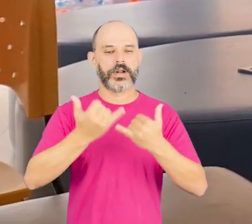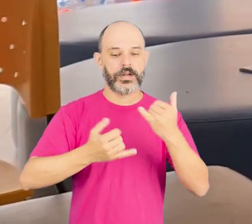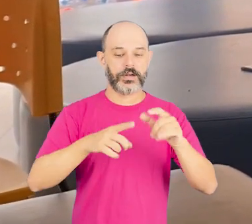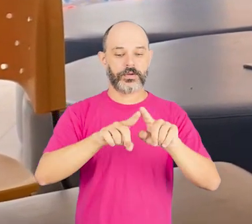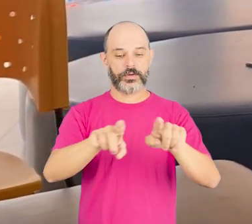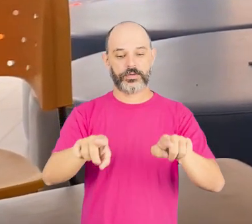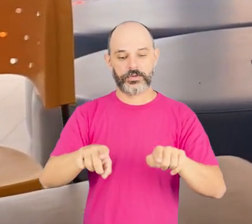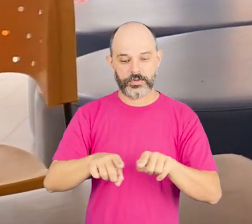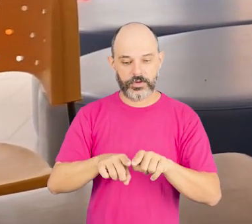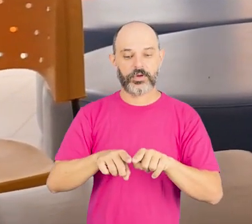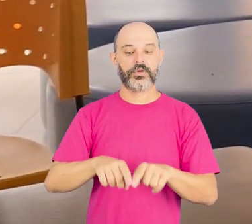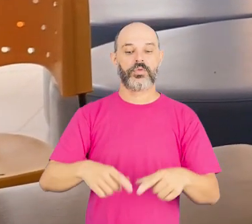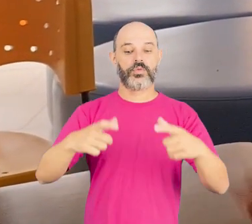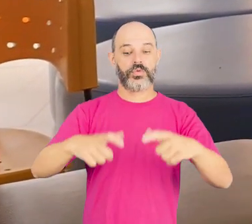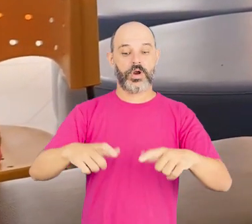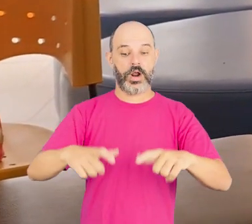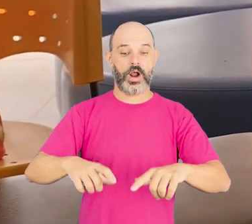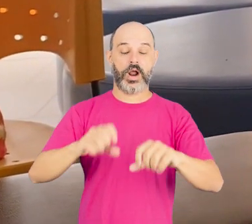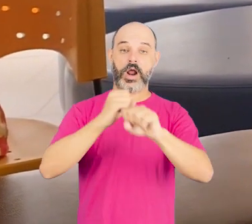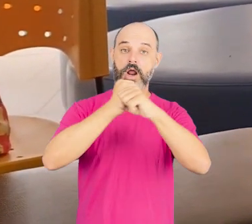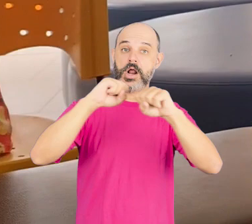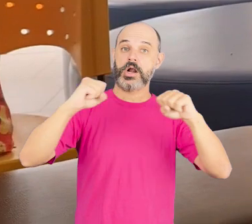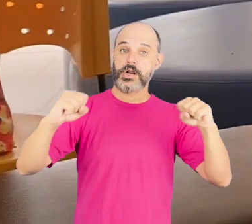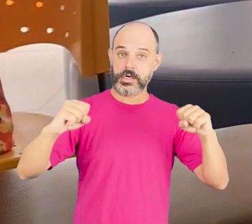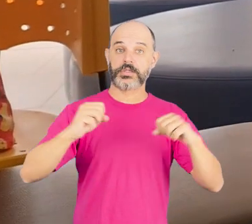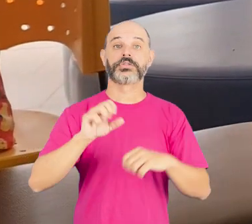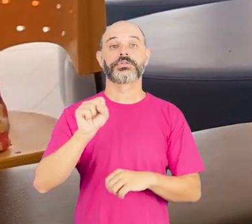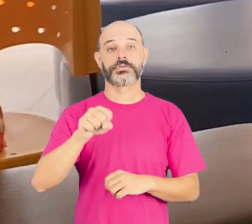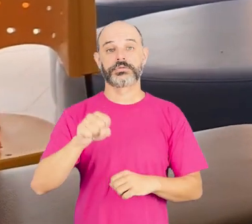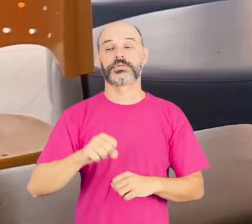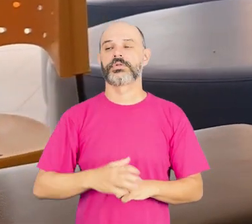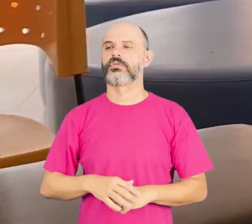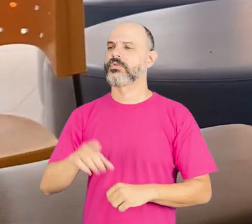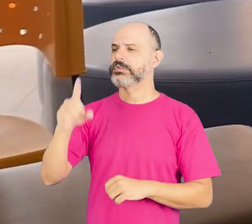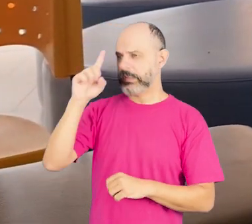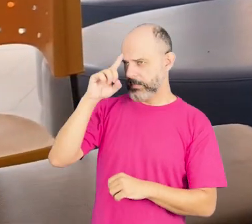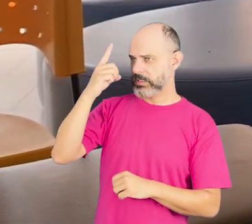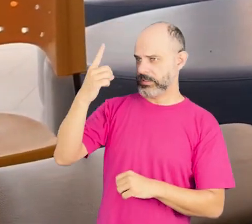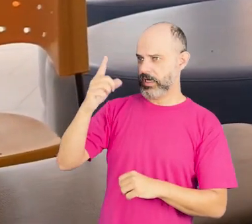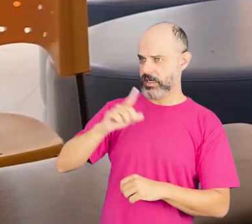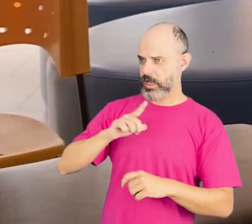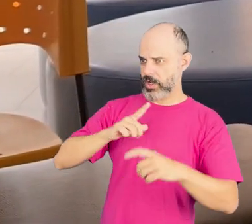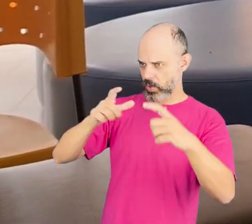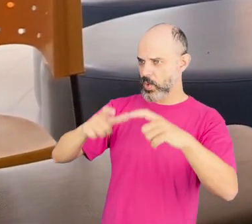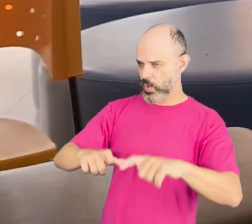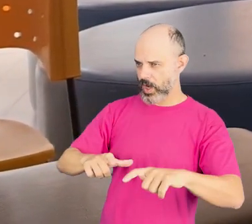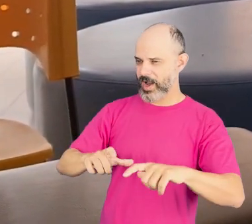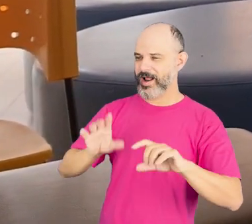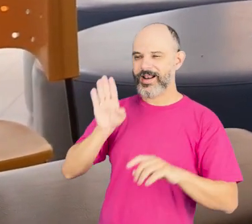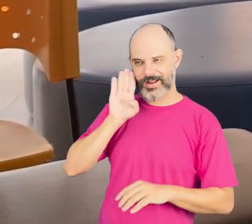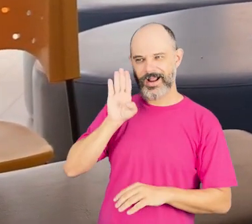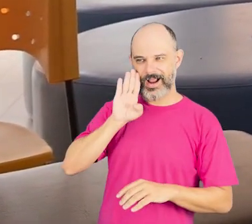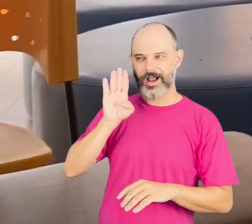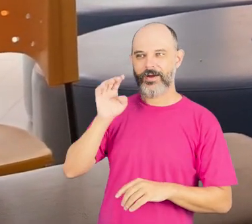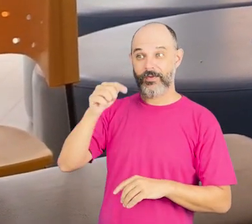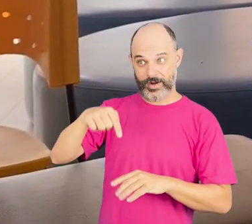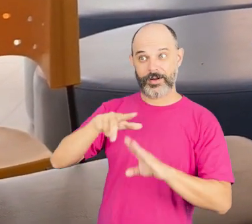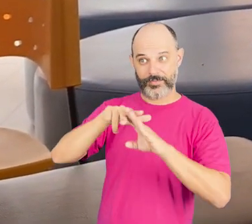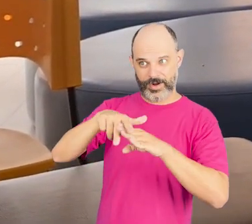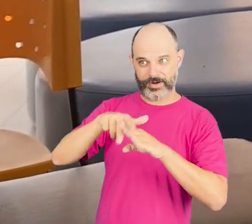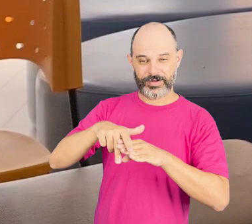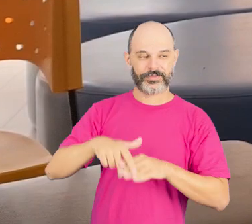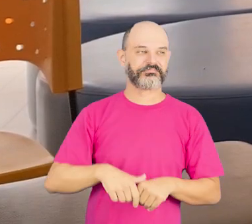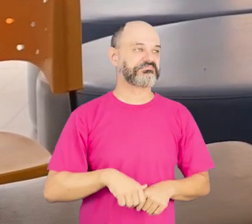A brinquedoteca, o espaço é bem grande também. Você imaginava que ia ter um espaço tão legal em Barretos?